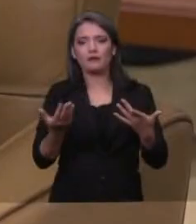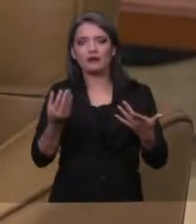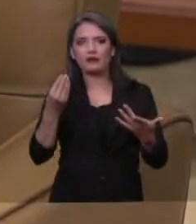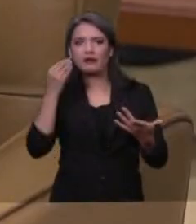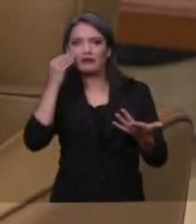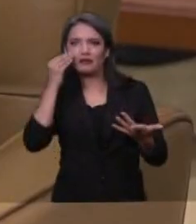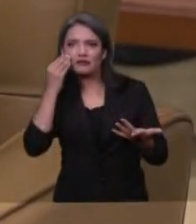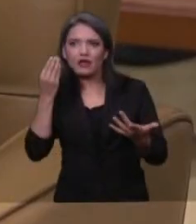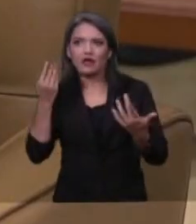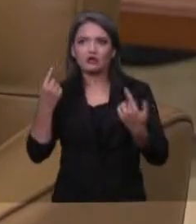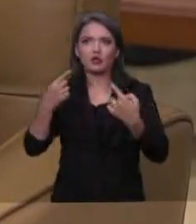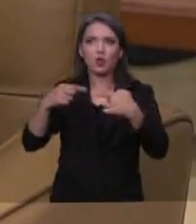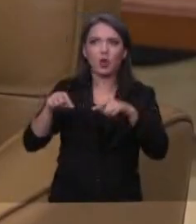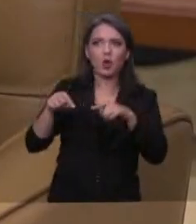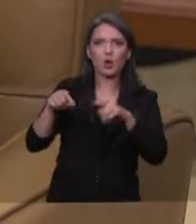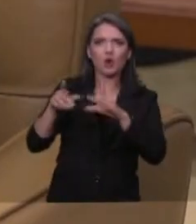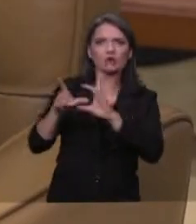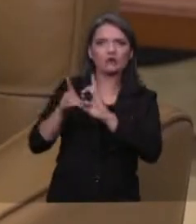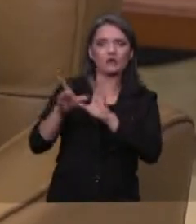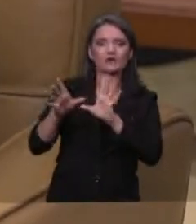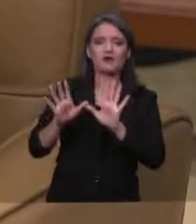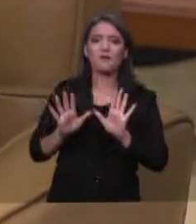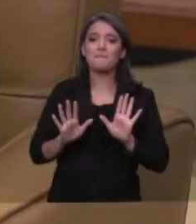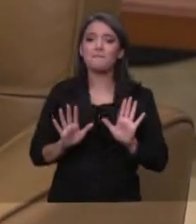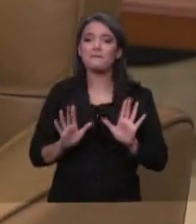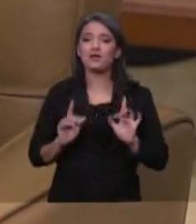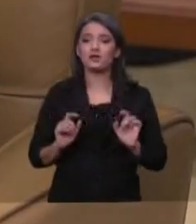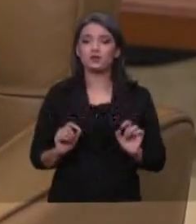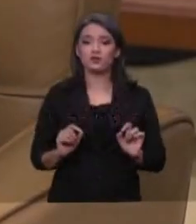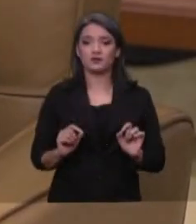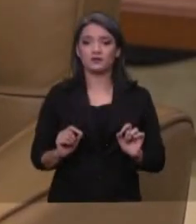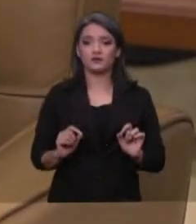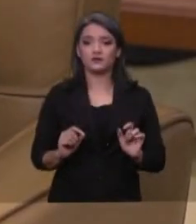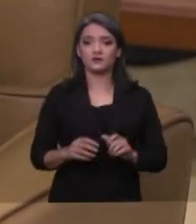Direito. Mas exatamente porque